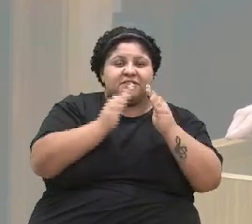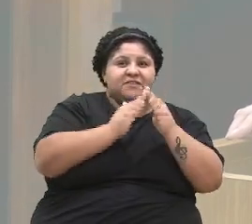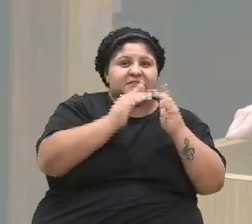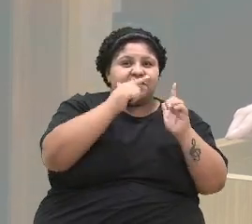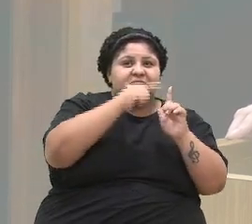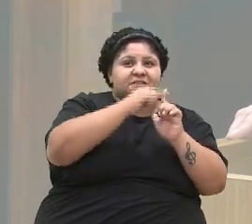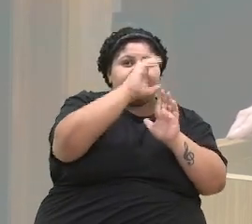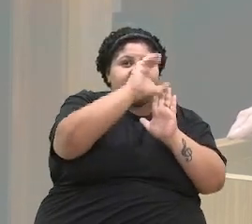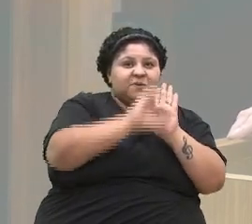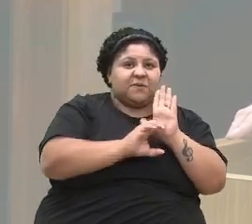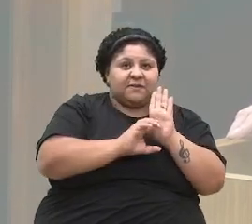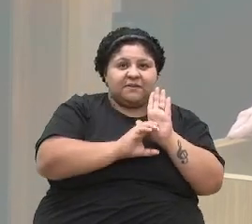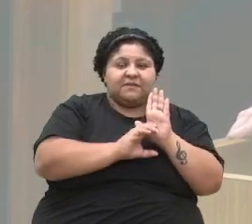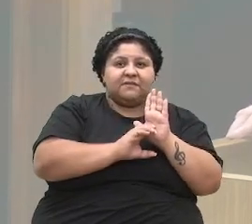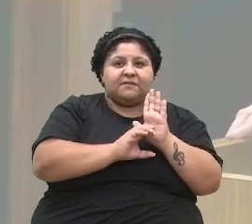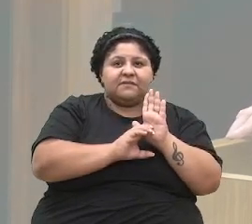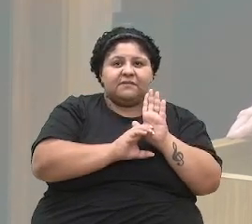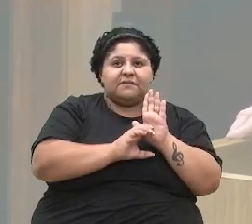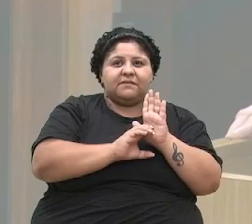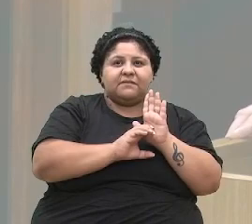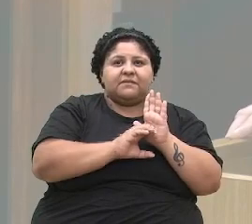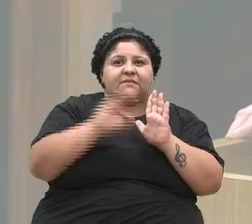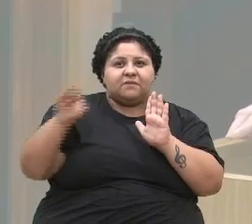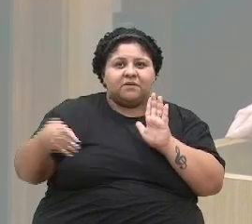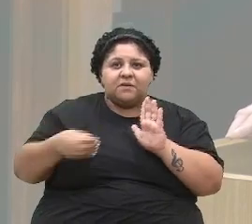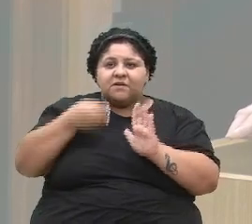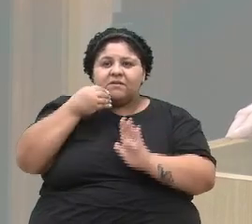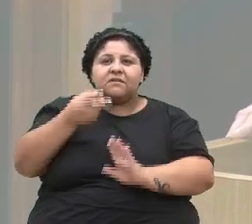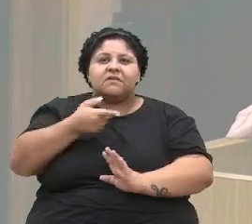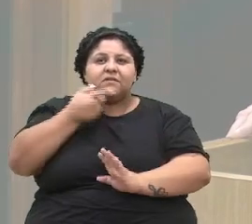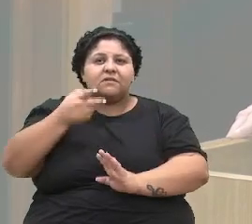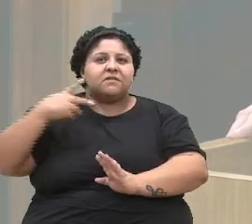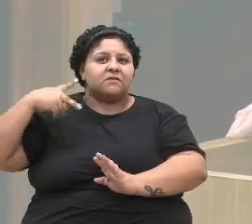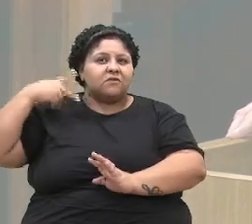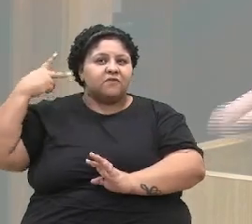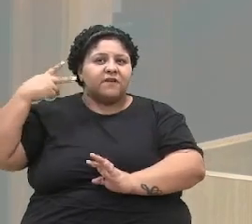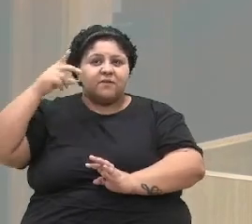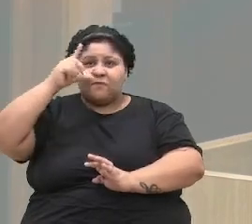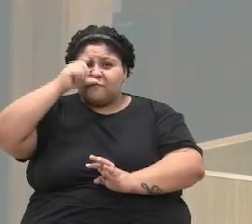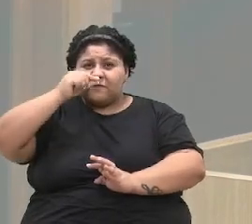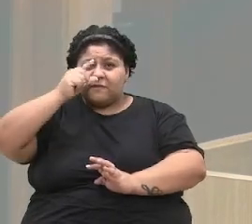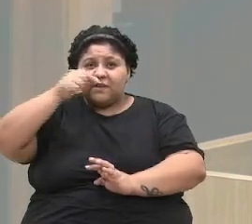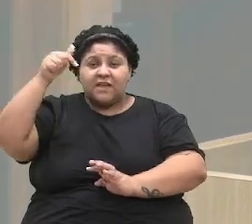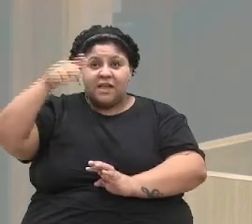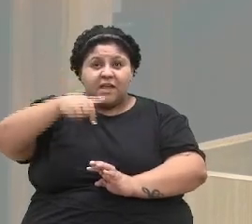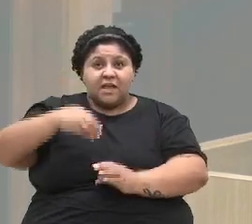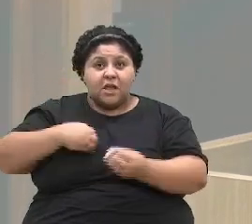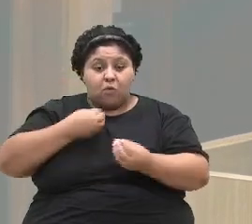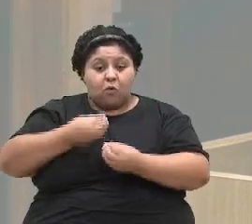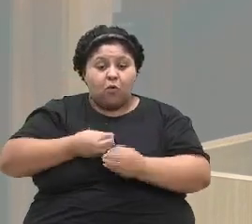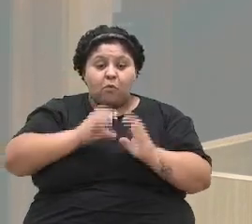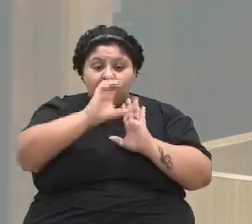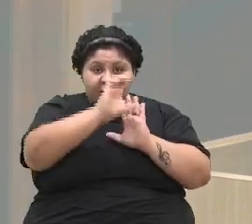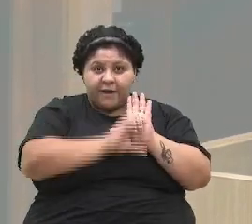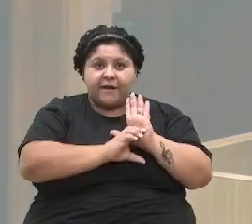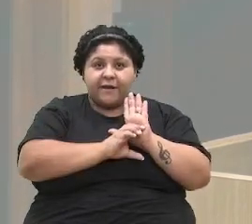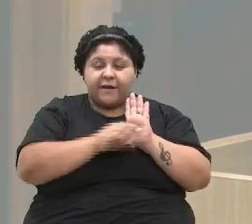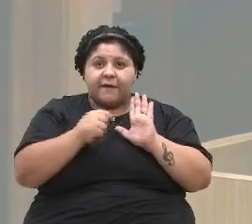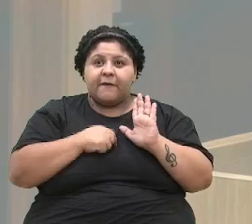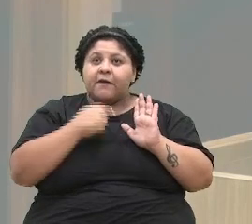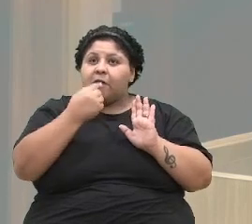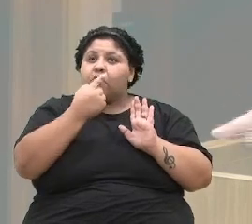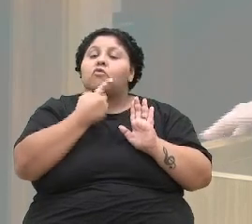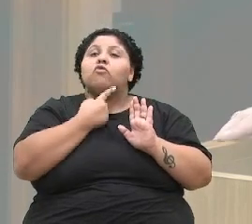católico. Até vou aproveitar uma fala do vereador Fantinel aqui. Eu, como católico, eu gostaria que